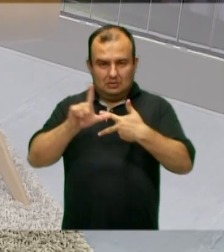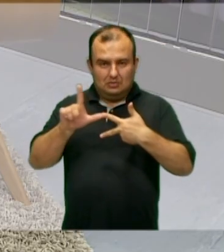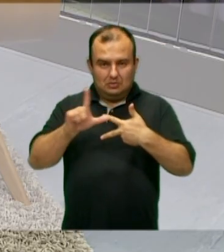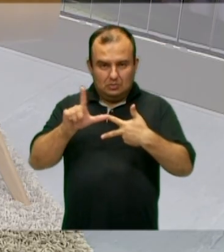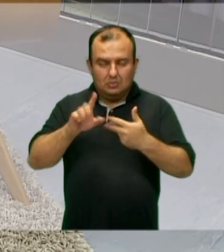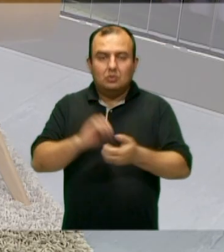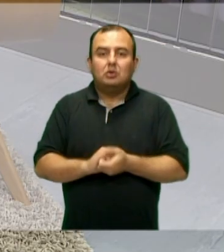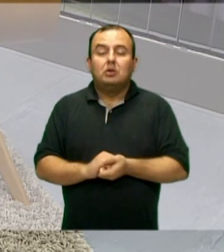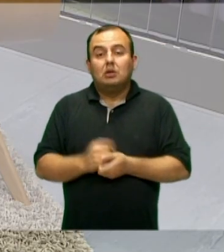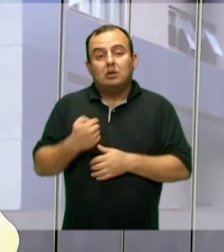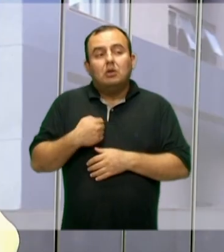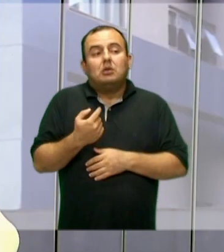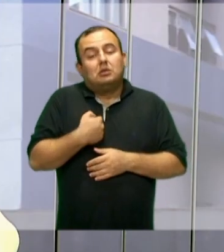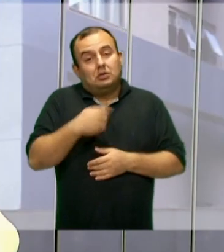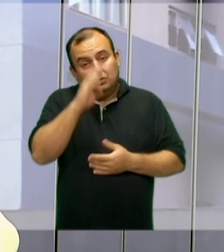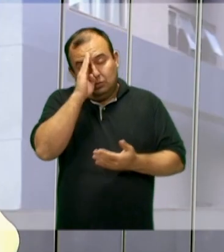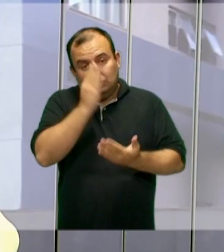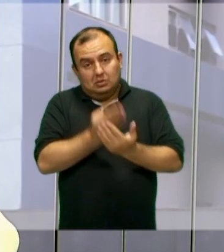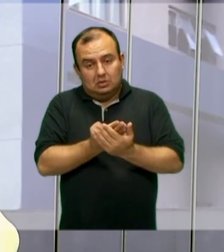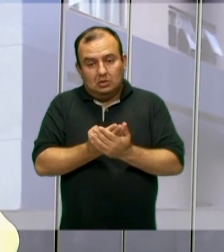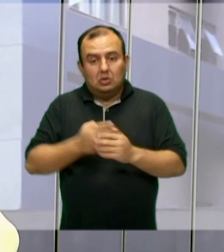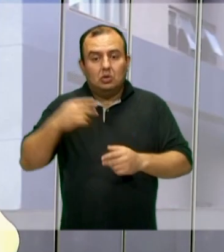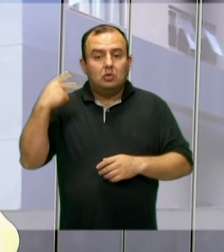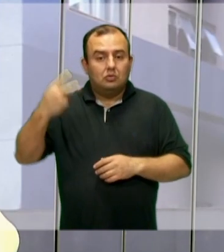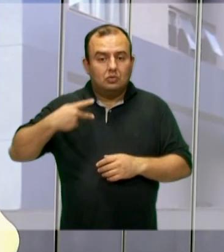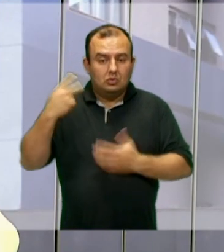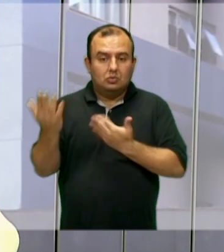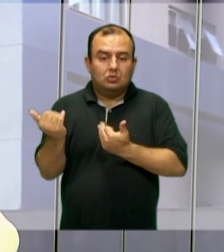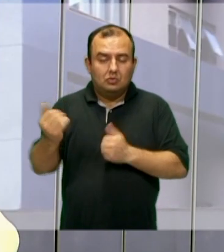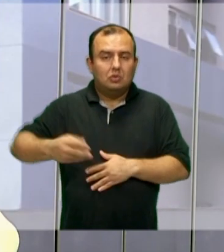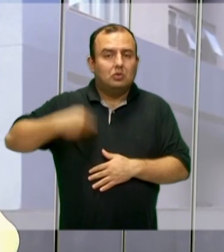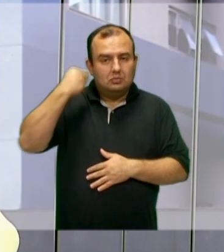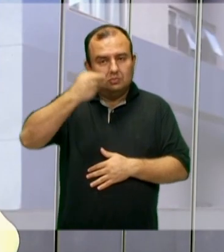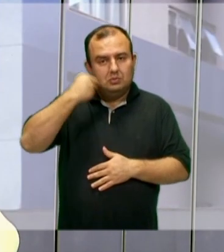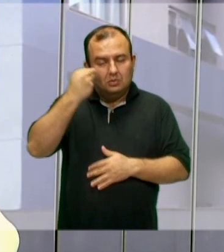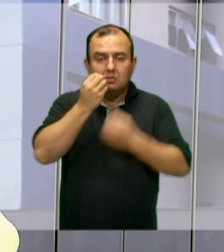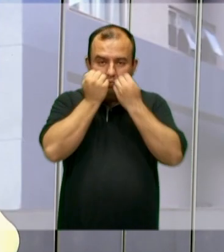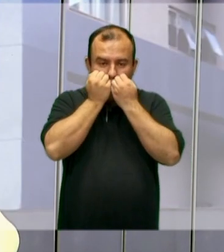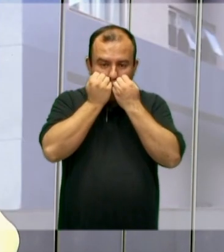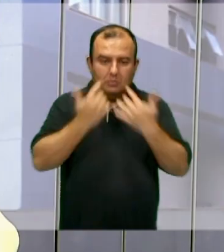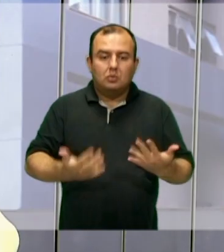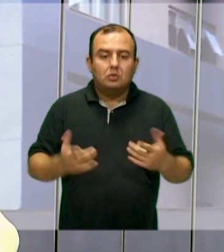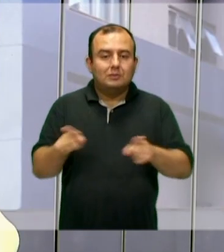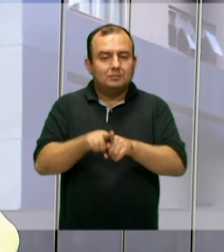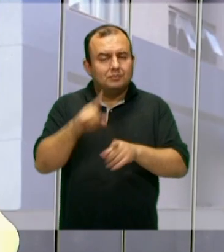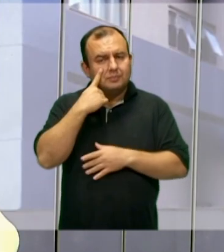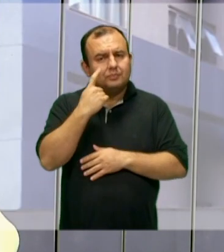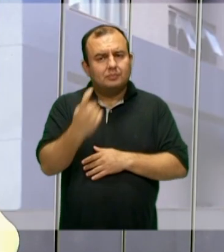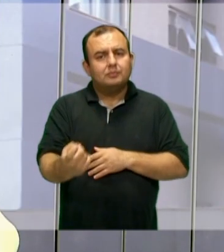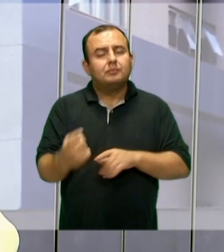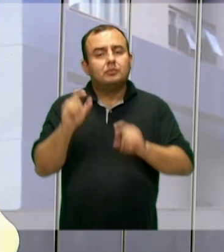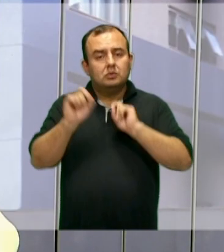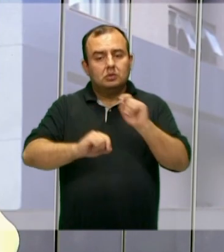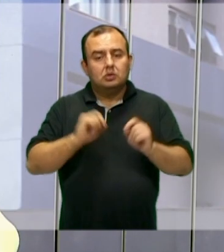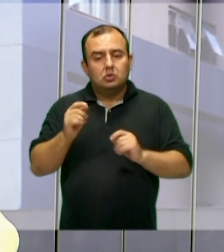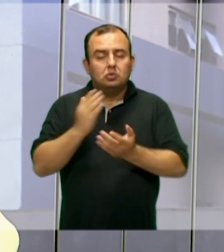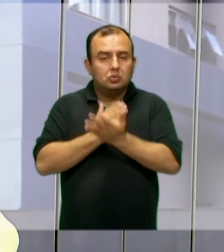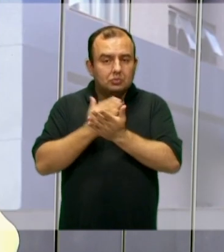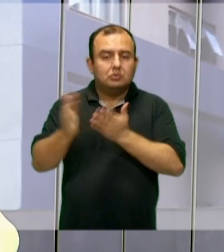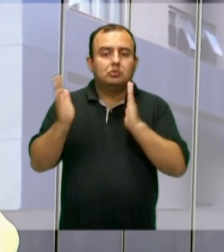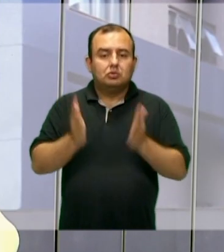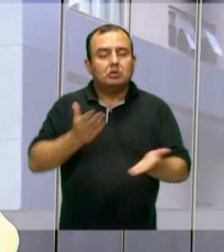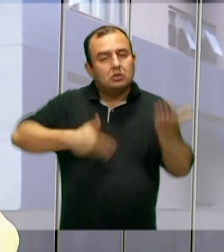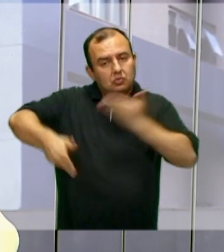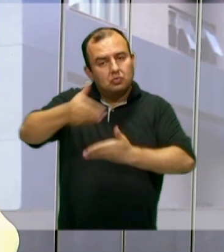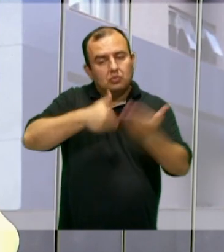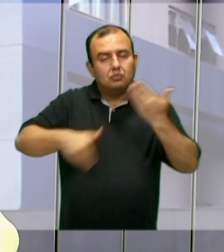você? Olha, eu creio que o vereador mirim, como geral, é uma experiência muito boa, né? É muito interessante a gente, desde cedo, estar envolvido nesse